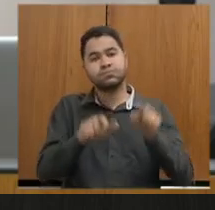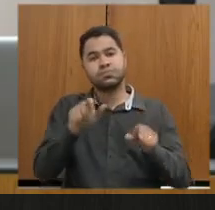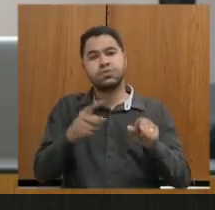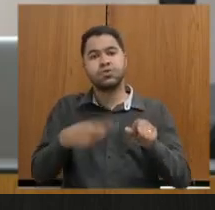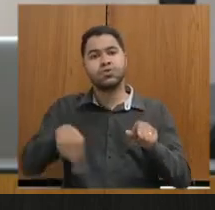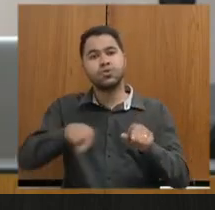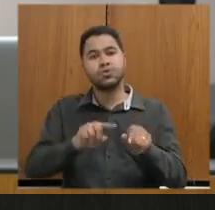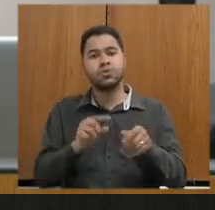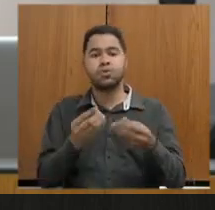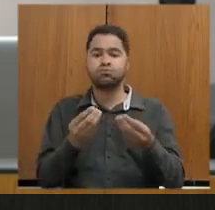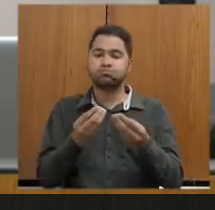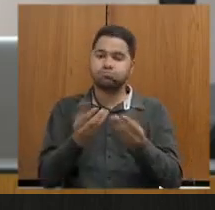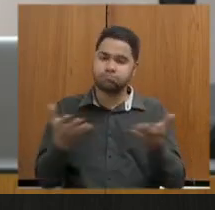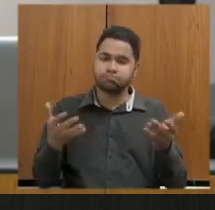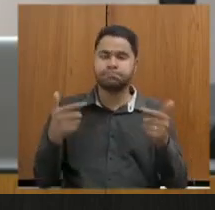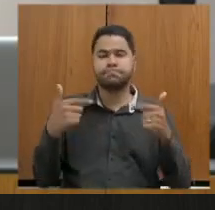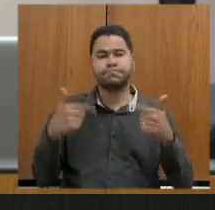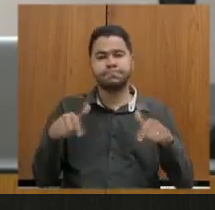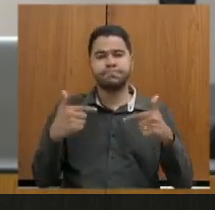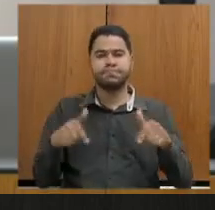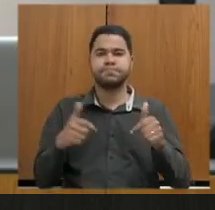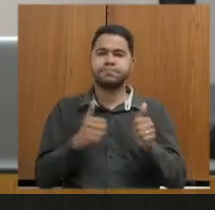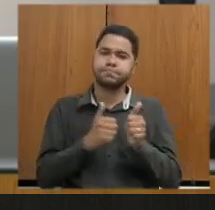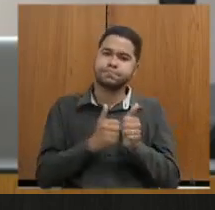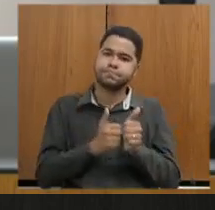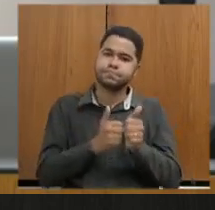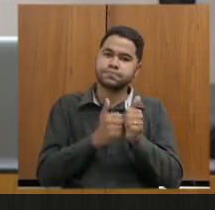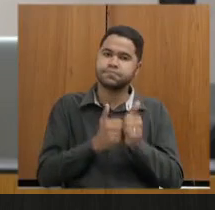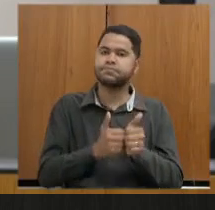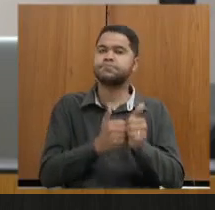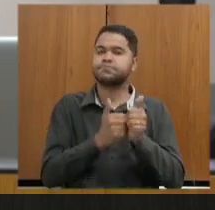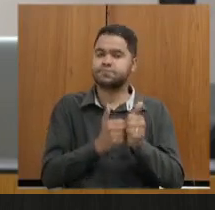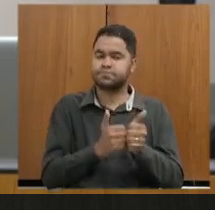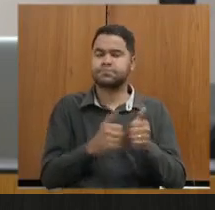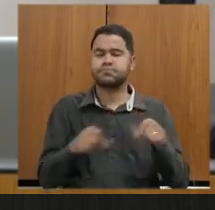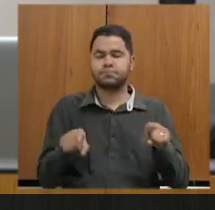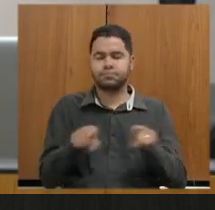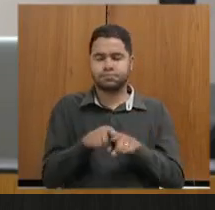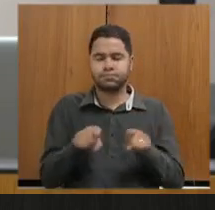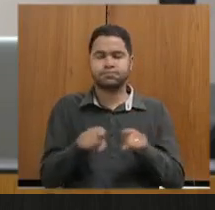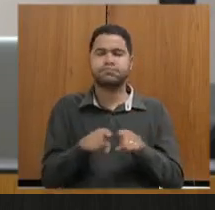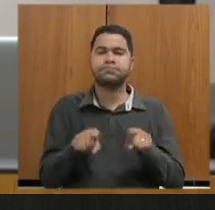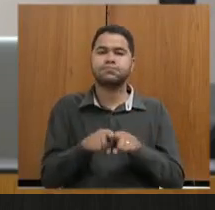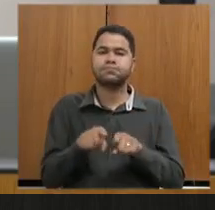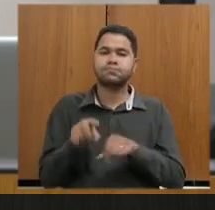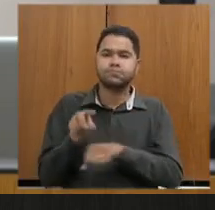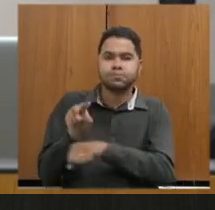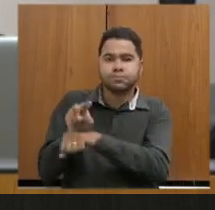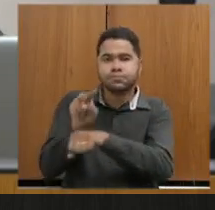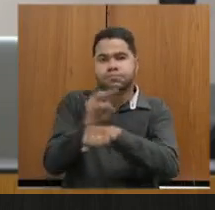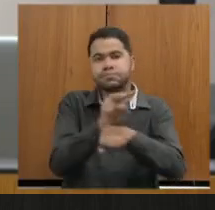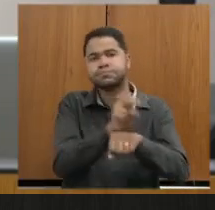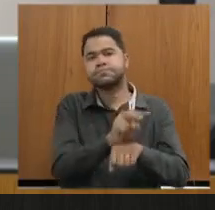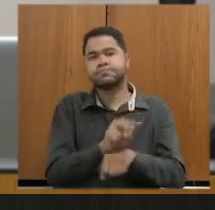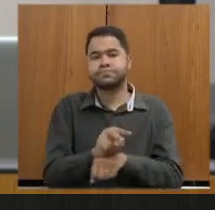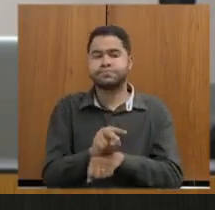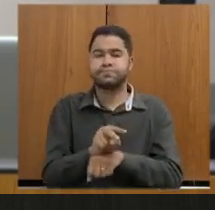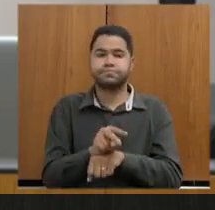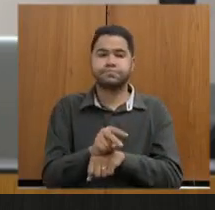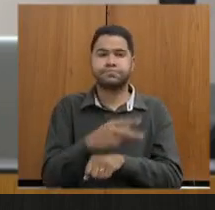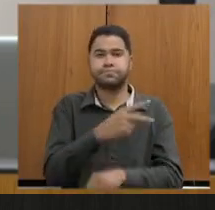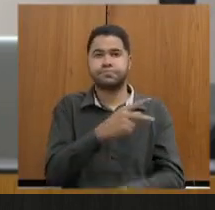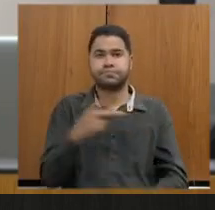precisamos um nosso trabalho possam acompanhar é também e a fiscalizar a